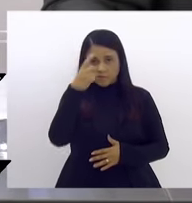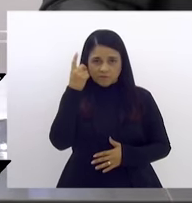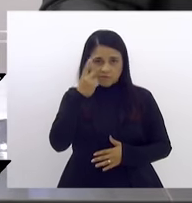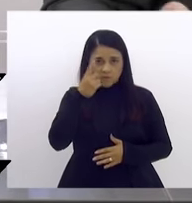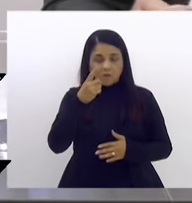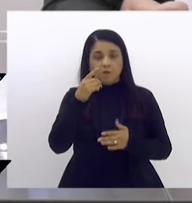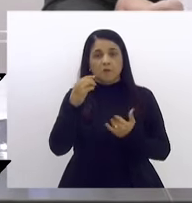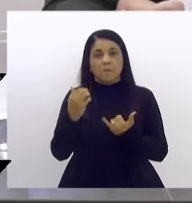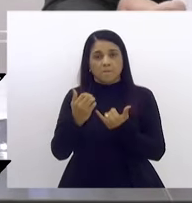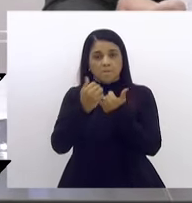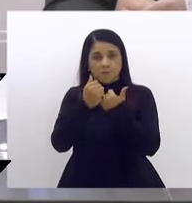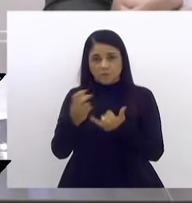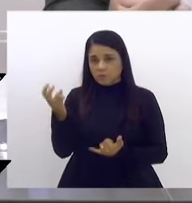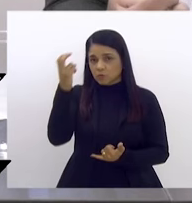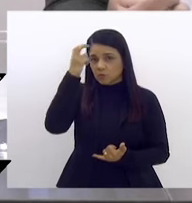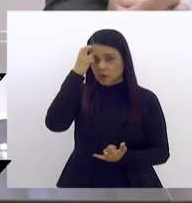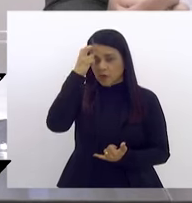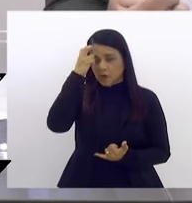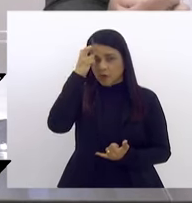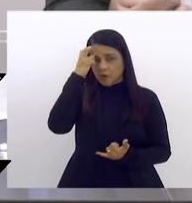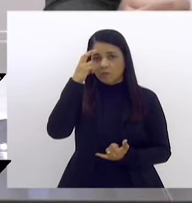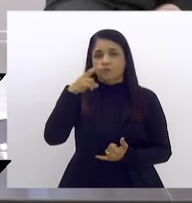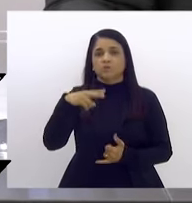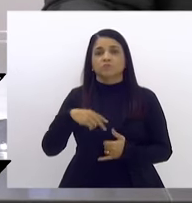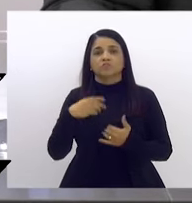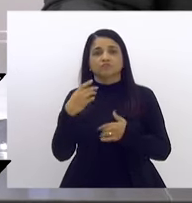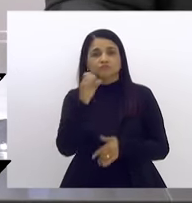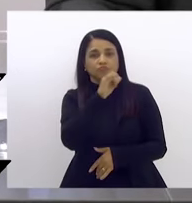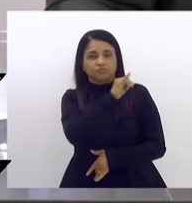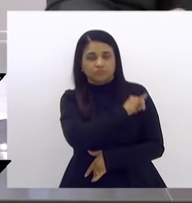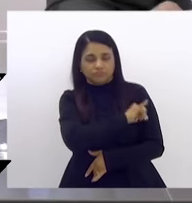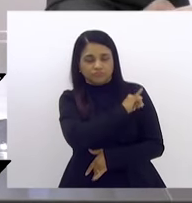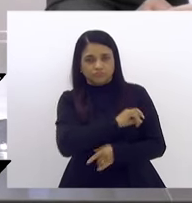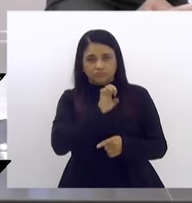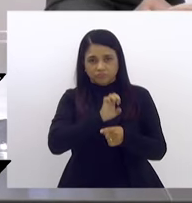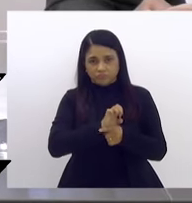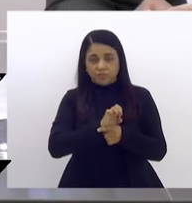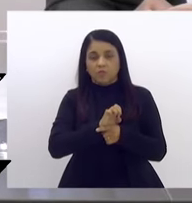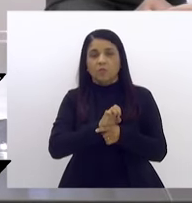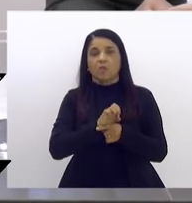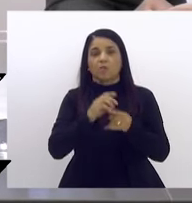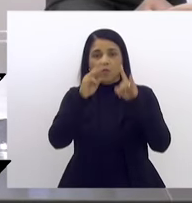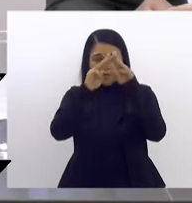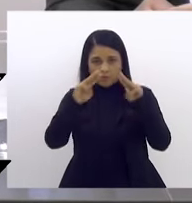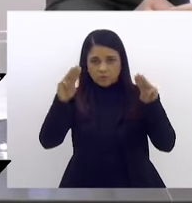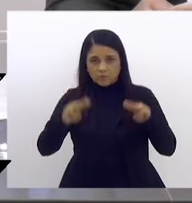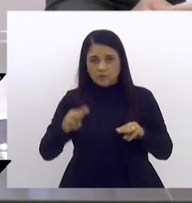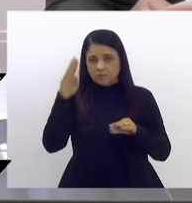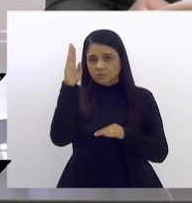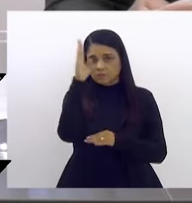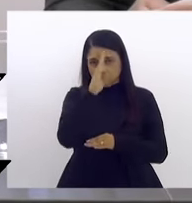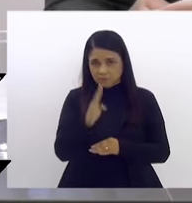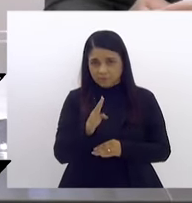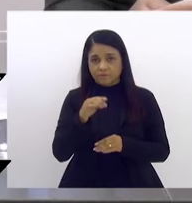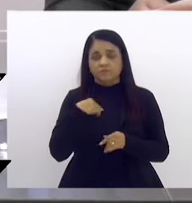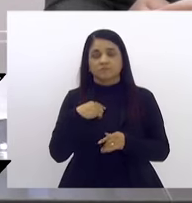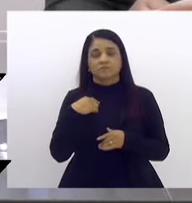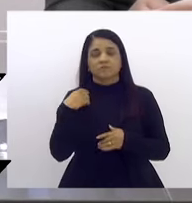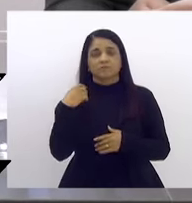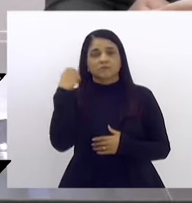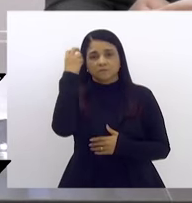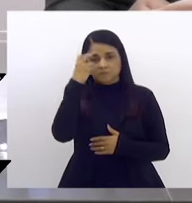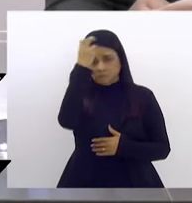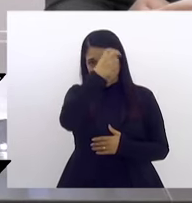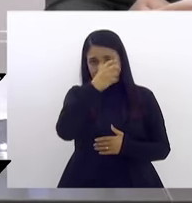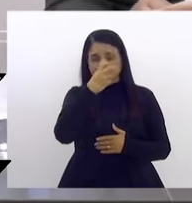como patrimônio cultural imaterial do Estado do Rio de Janeiro o Museu Nacional parecer da deputada Verônica é constitucionalidade